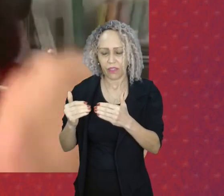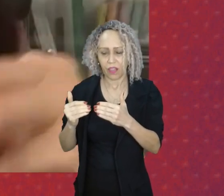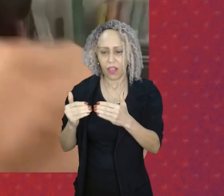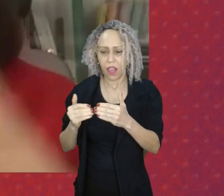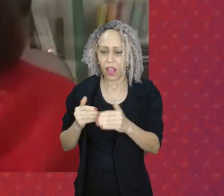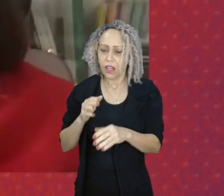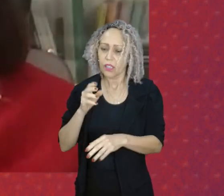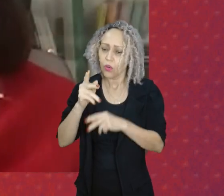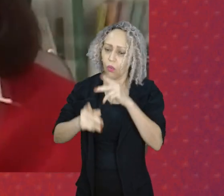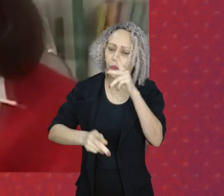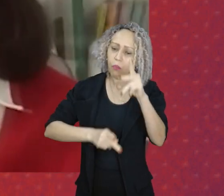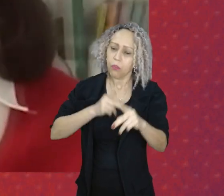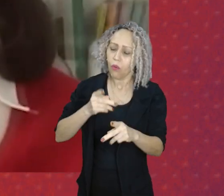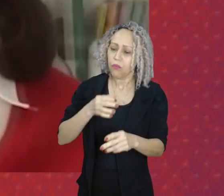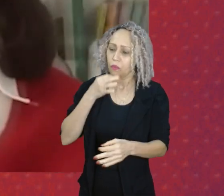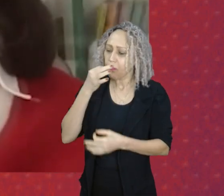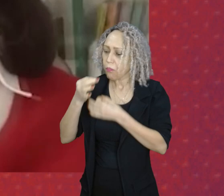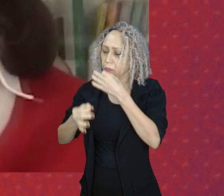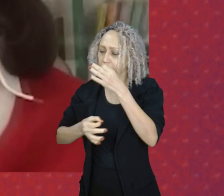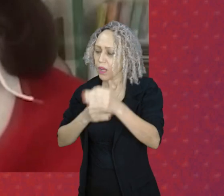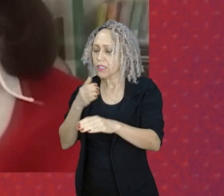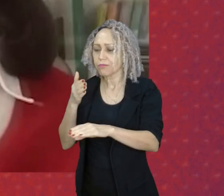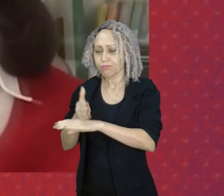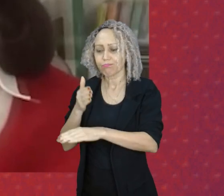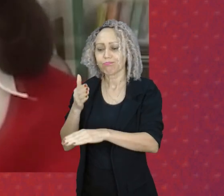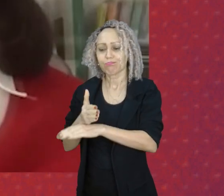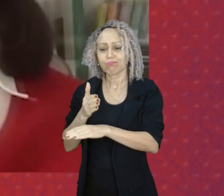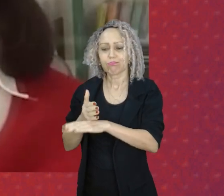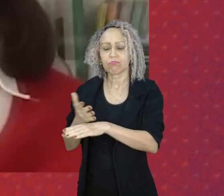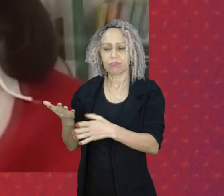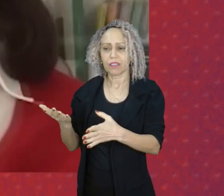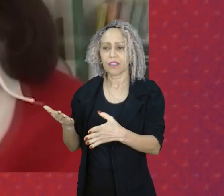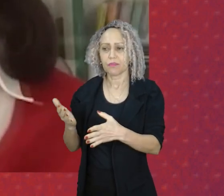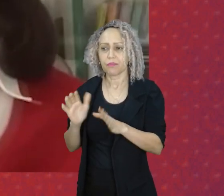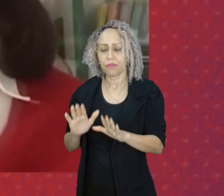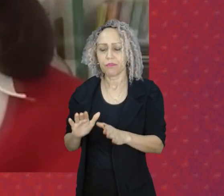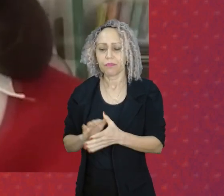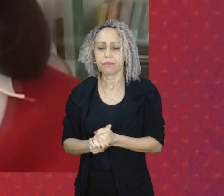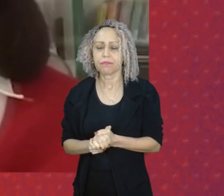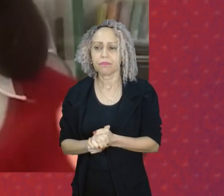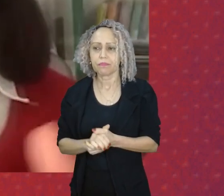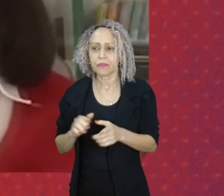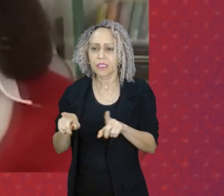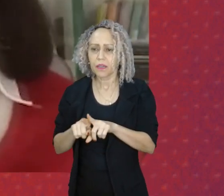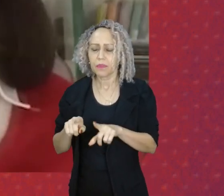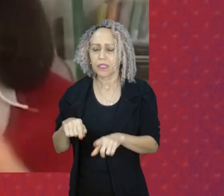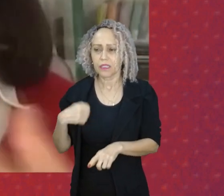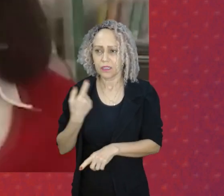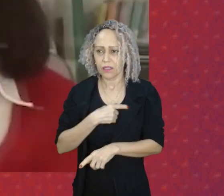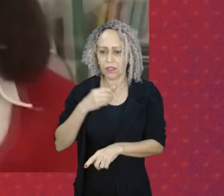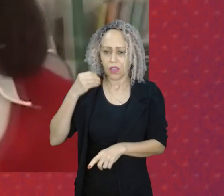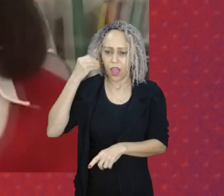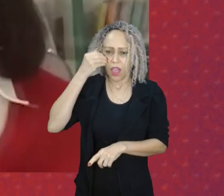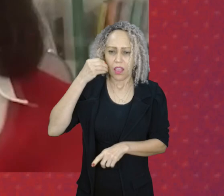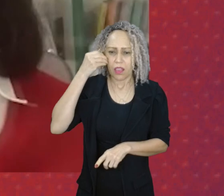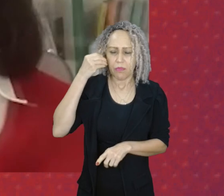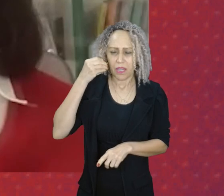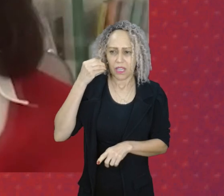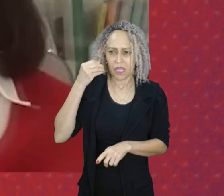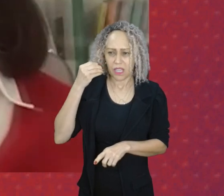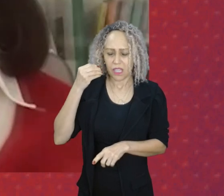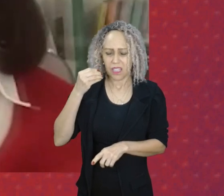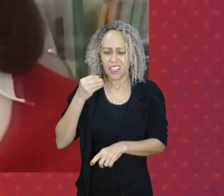ideia de participação e consulta social, nós trazemos também uma experiência que muitos mandatos do